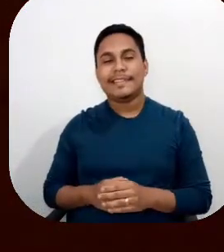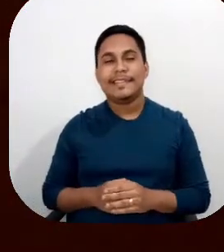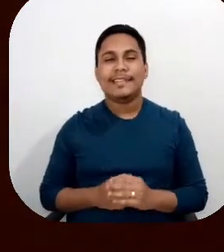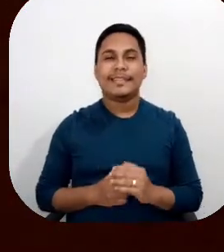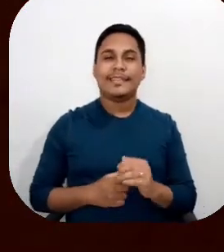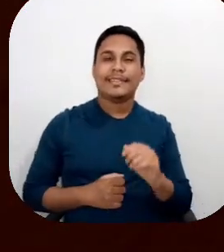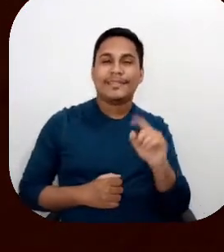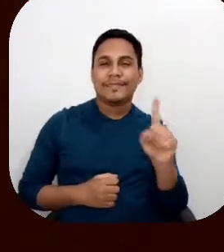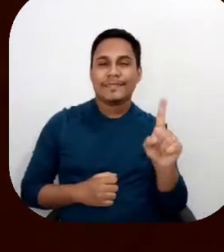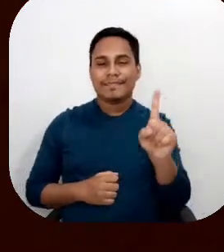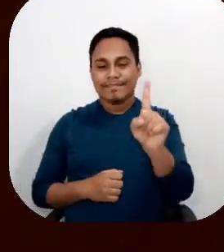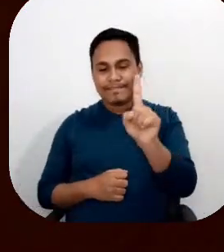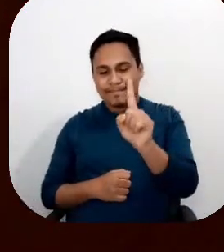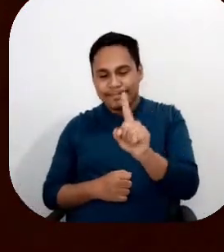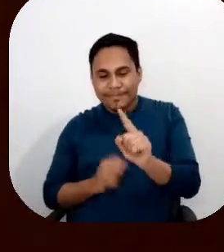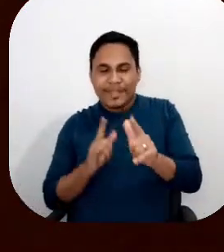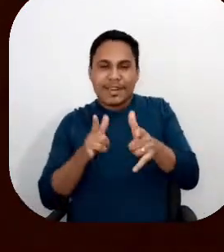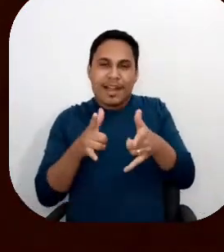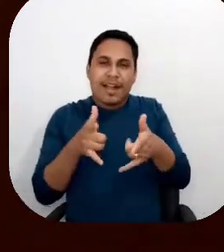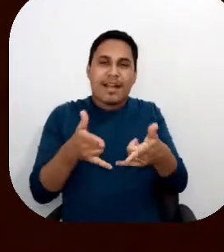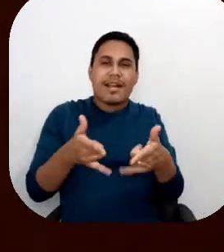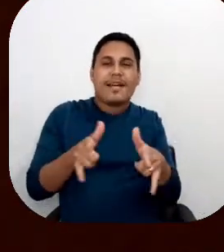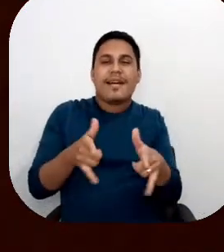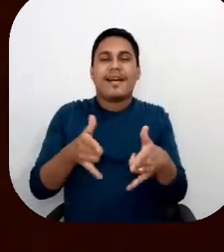Seu cheiro na cama,